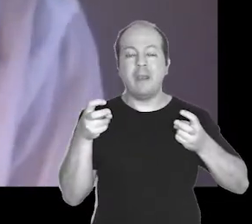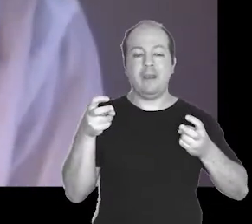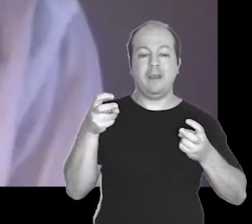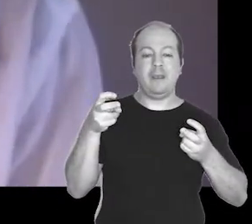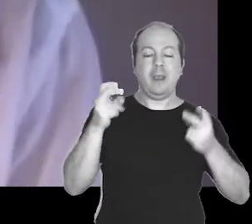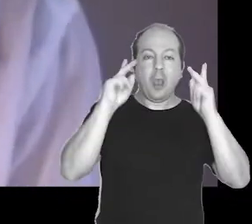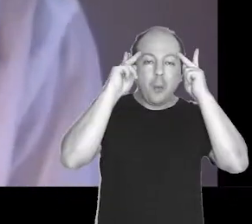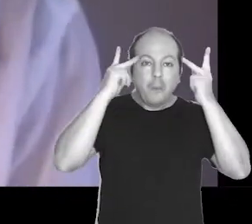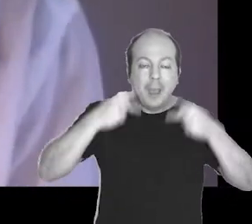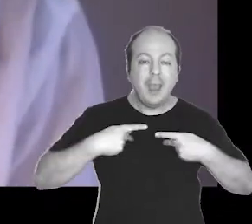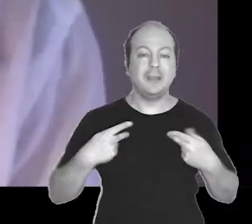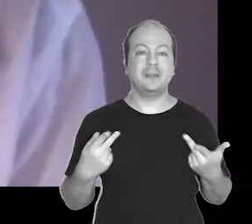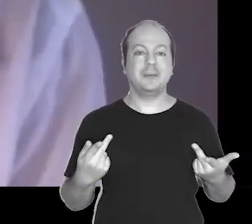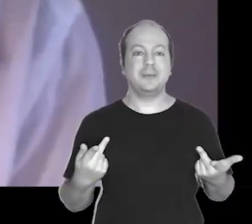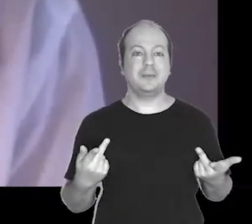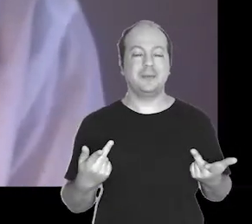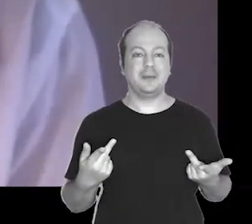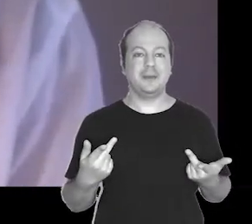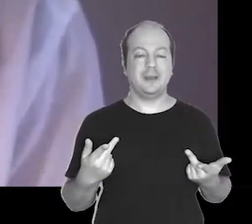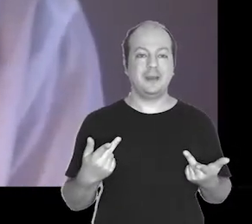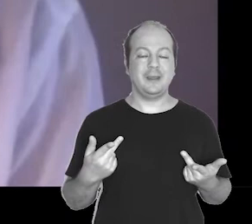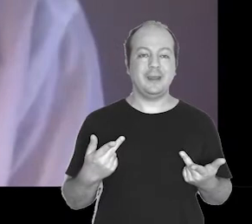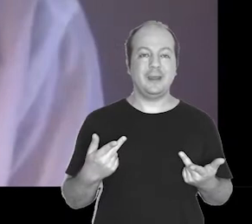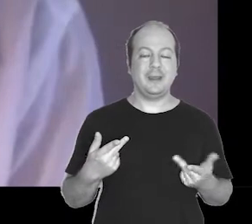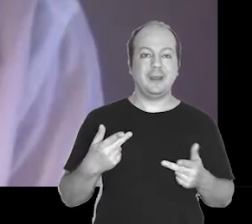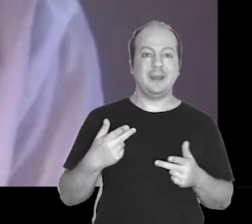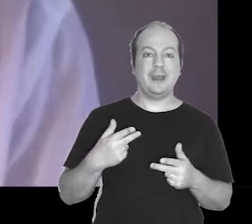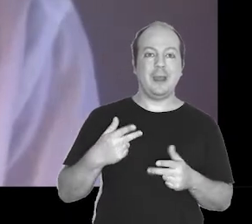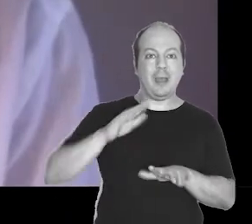humano por detrás do gênio.